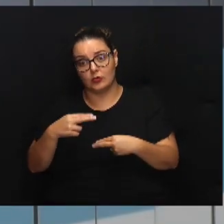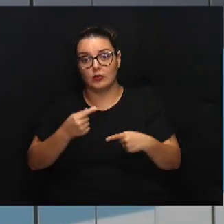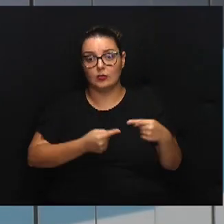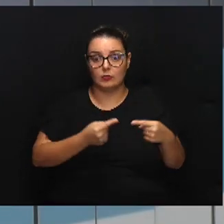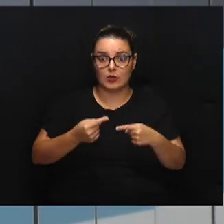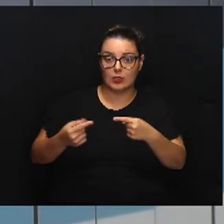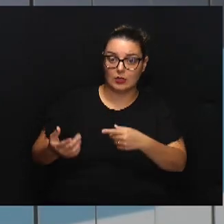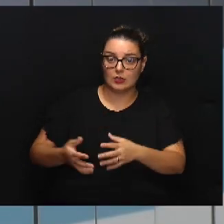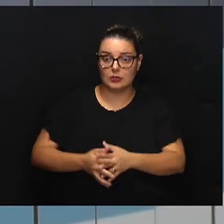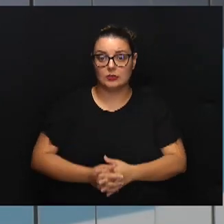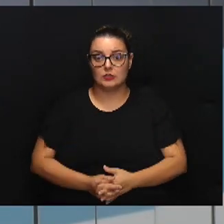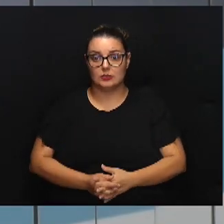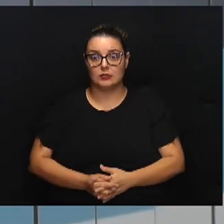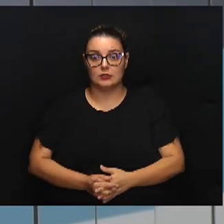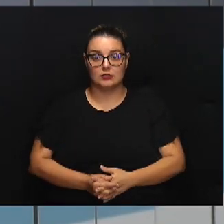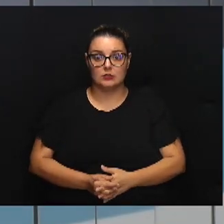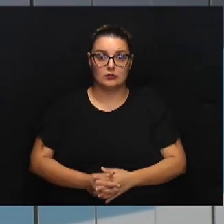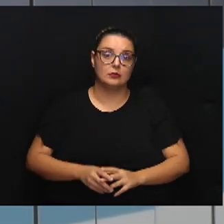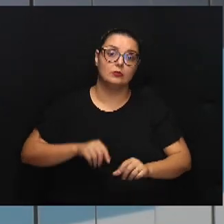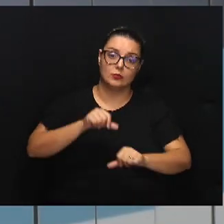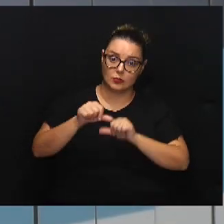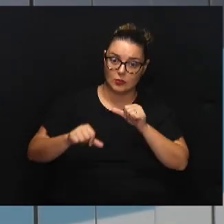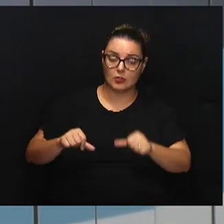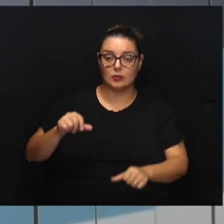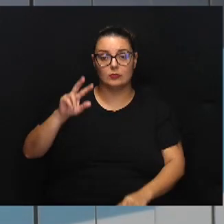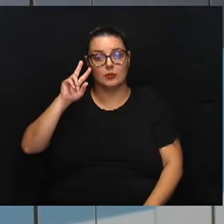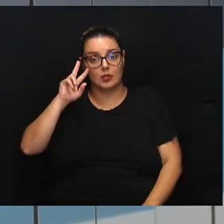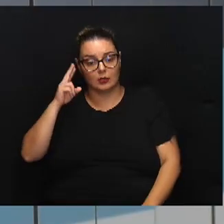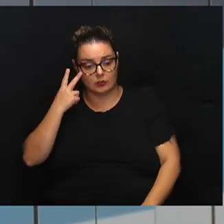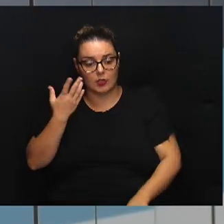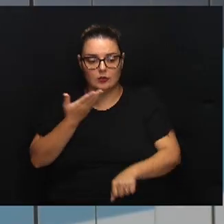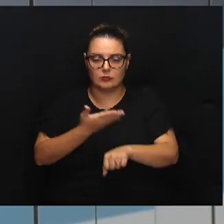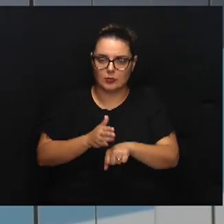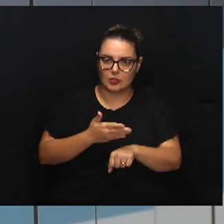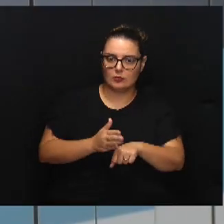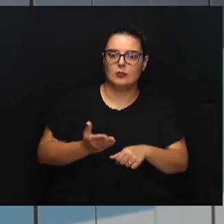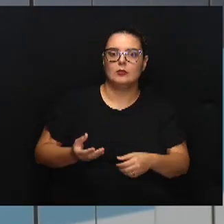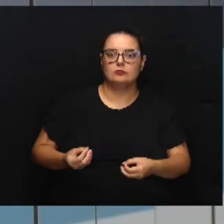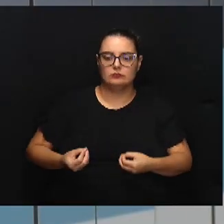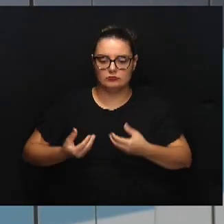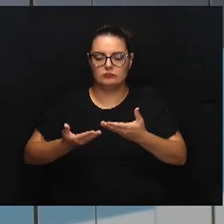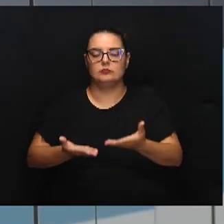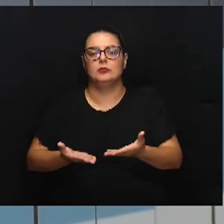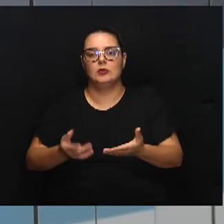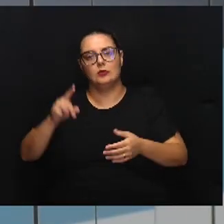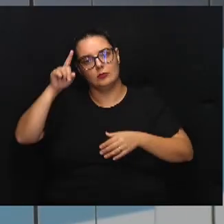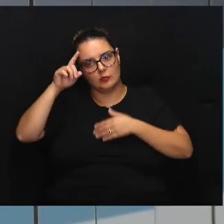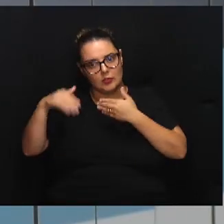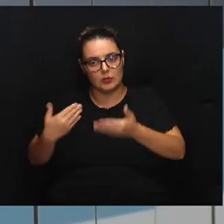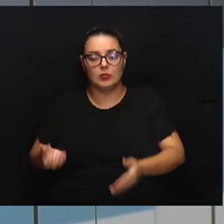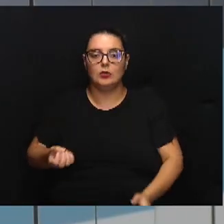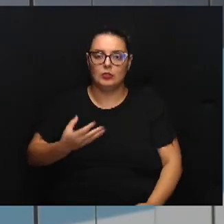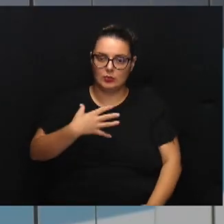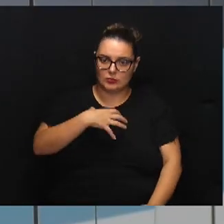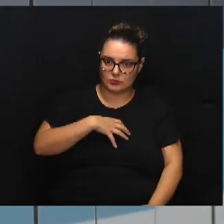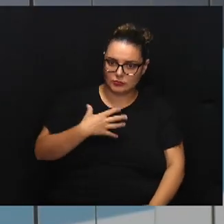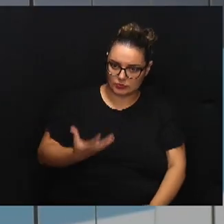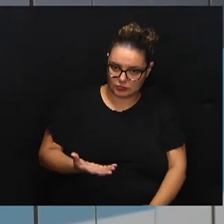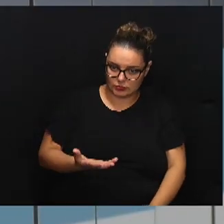discutir, enfim, mudar a sua prática e trazer para dentro da sua prática novas formas de